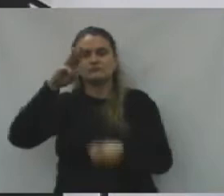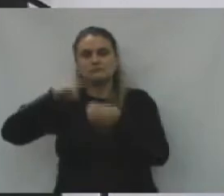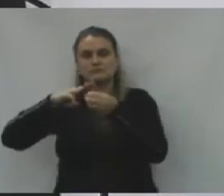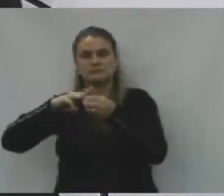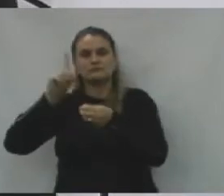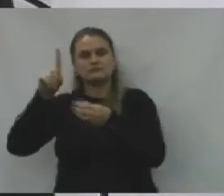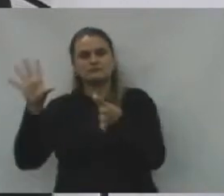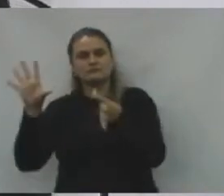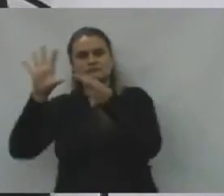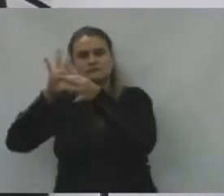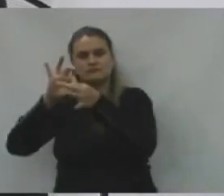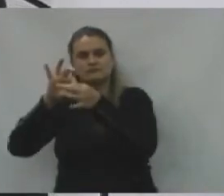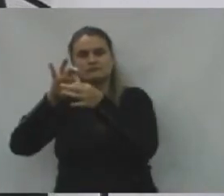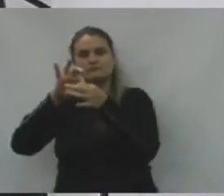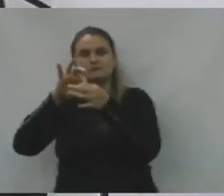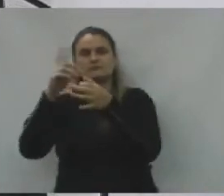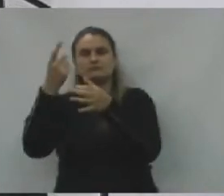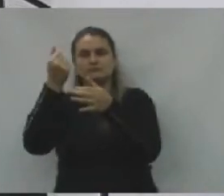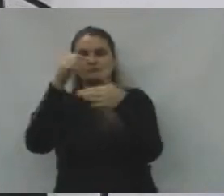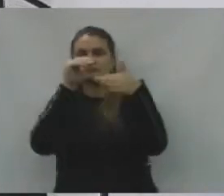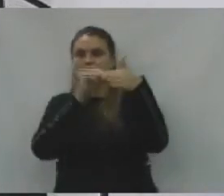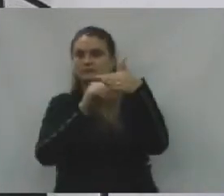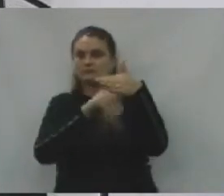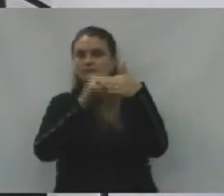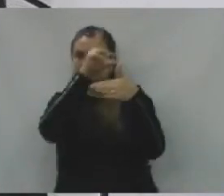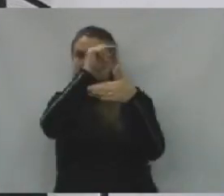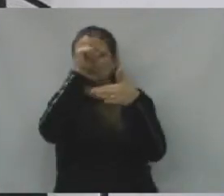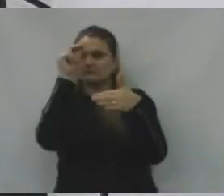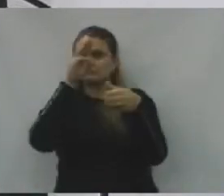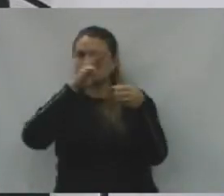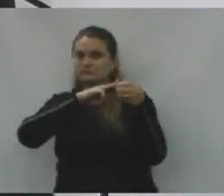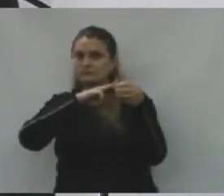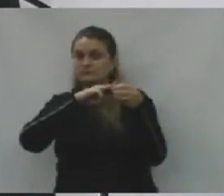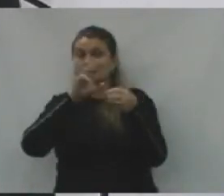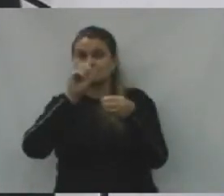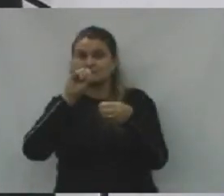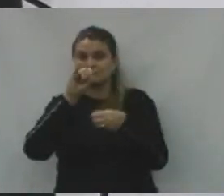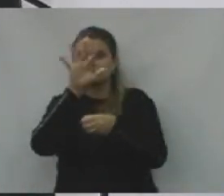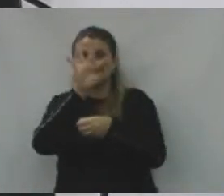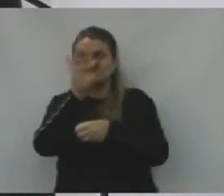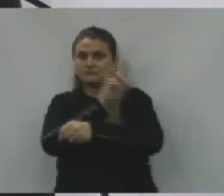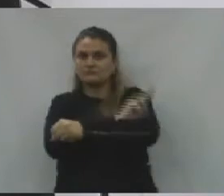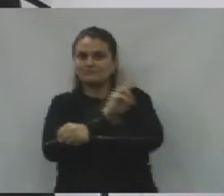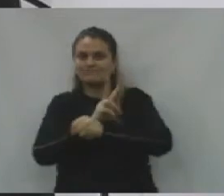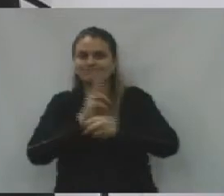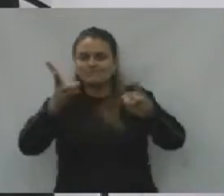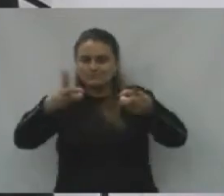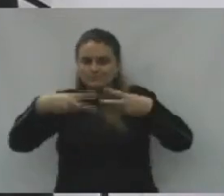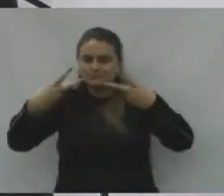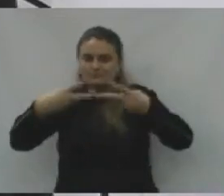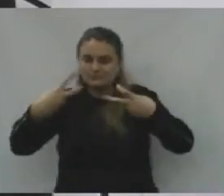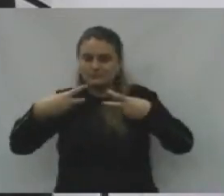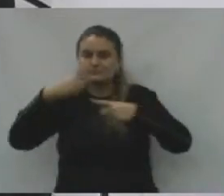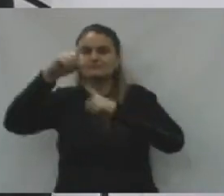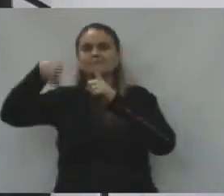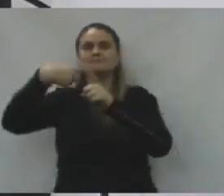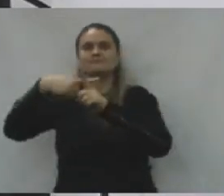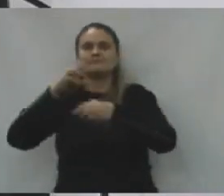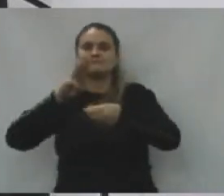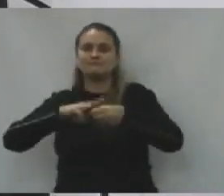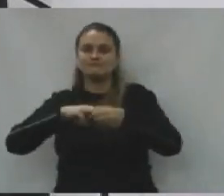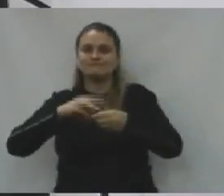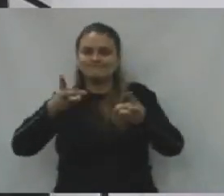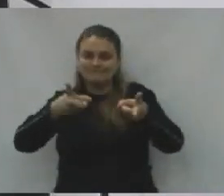ela é integrada junto ao cofre do Executivo Municipal. E quanto mais a Uniuv arrecadar, mais o município de União da